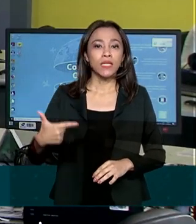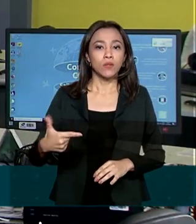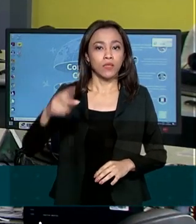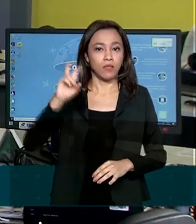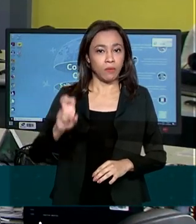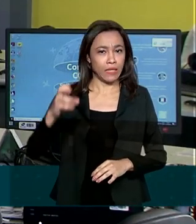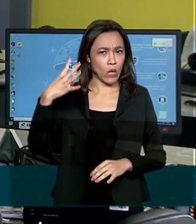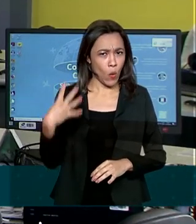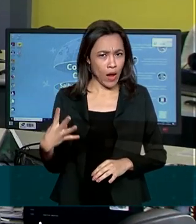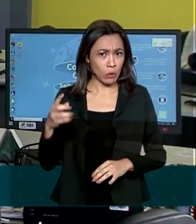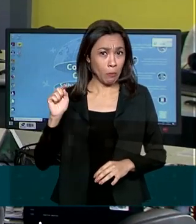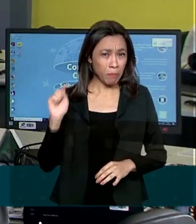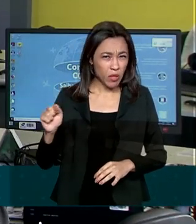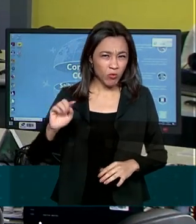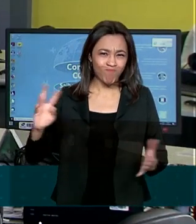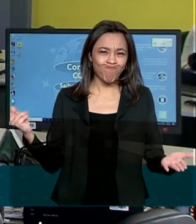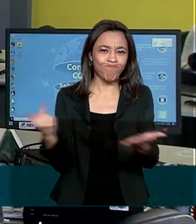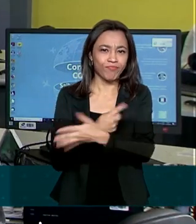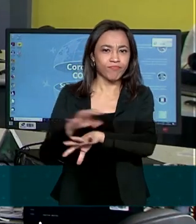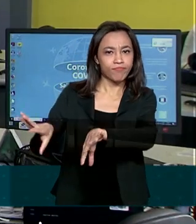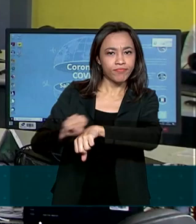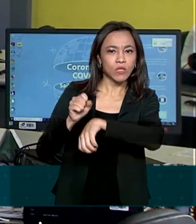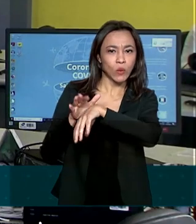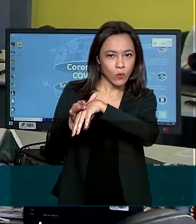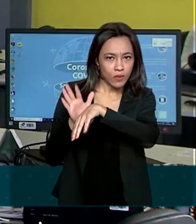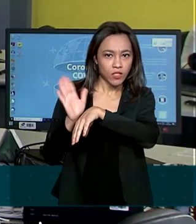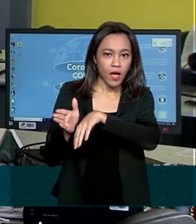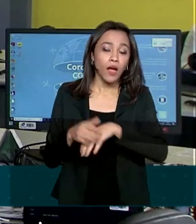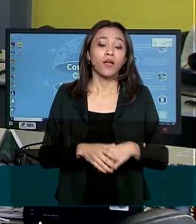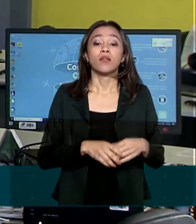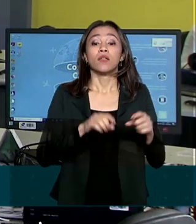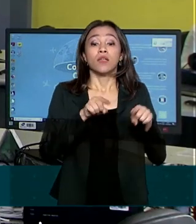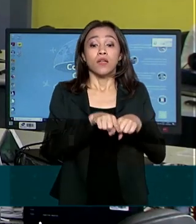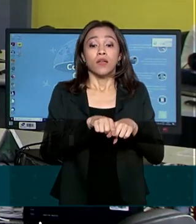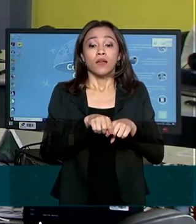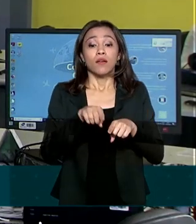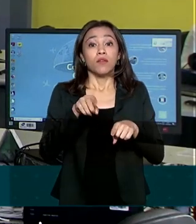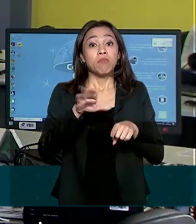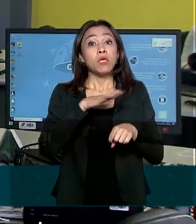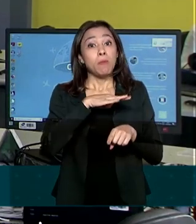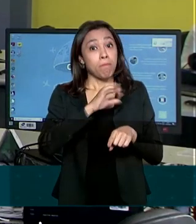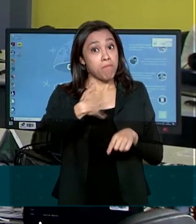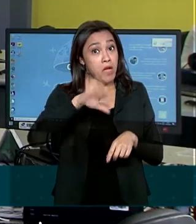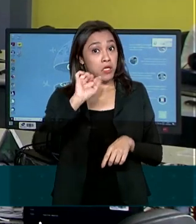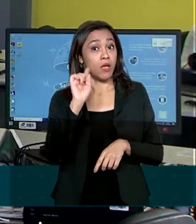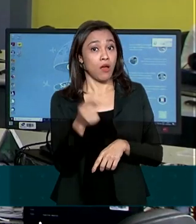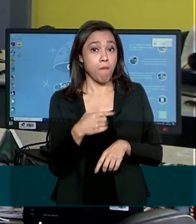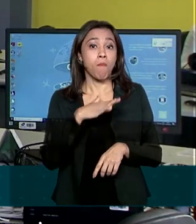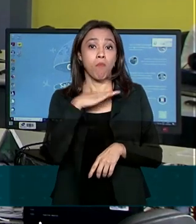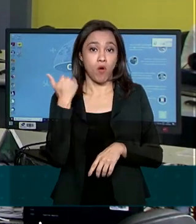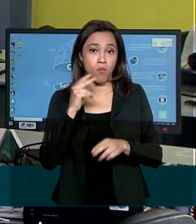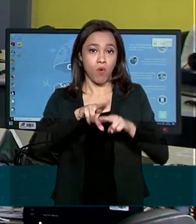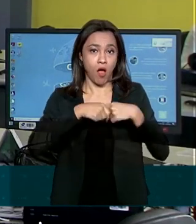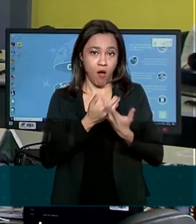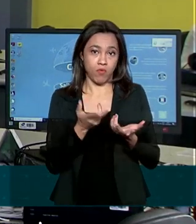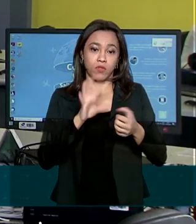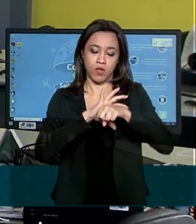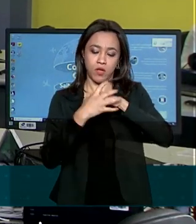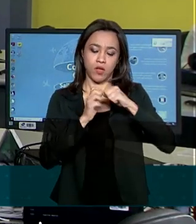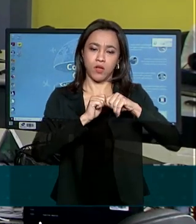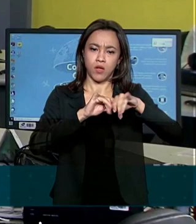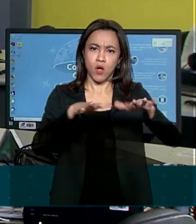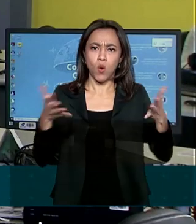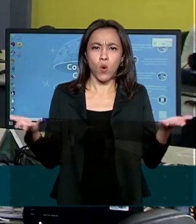casos confirmados no país. 16.792 pessoas morreram por causa da Covid-19. Atualmente, a